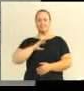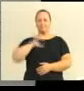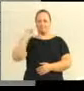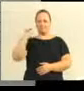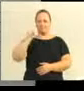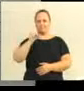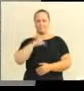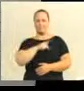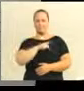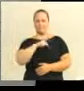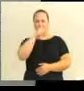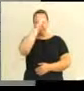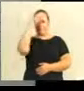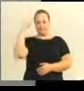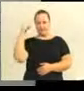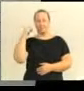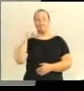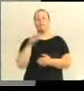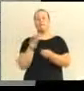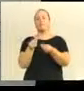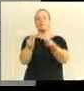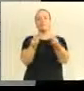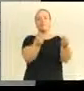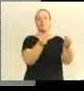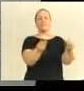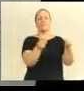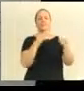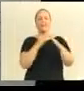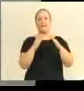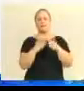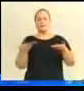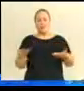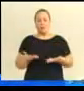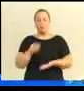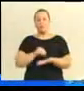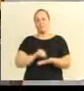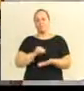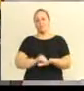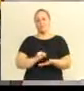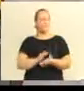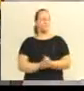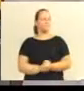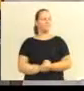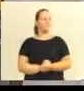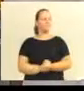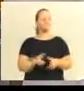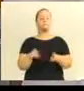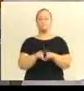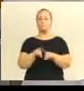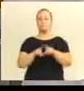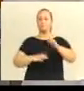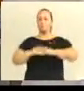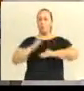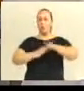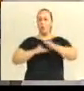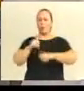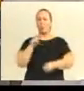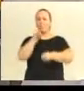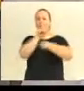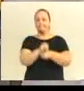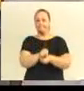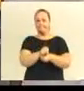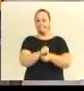nesse fmi da doença são 30 medicamentos faltando tem as fotos também das obras paralisadas pelo sistema do